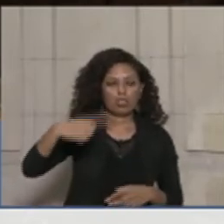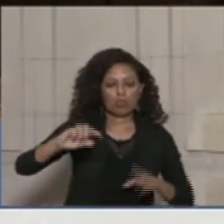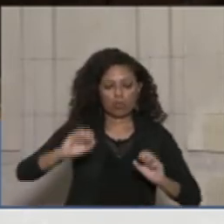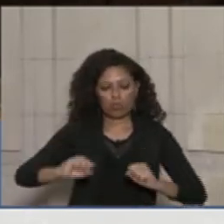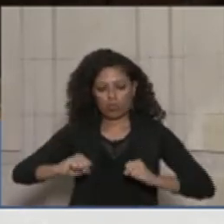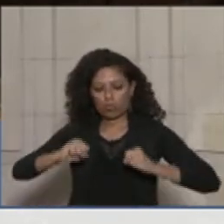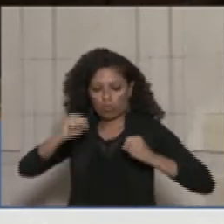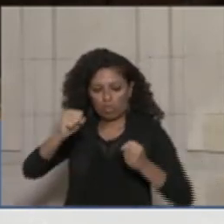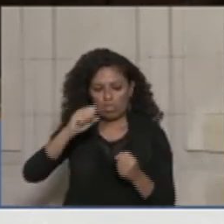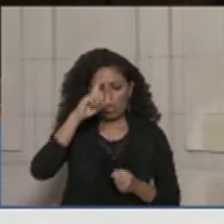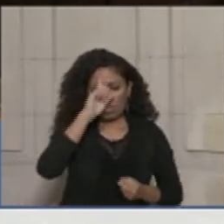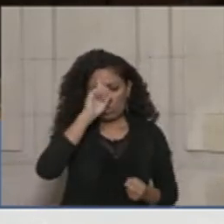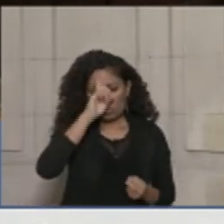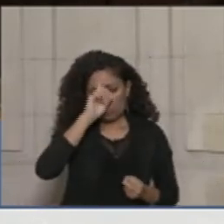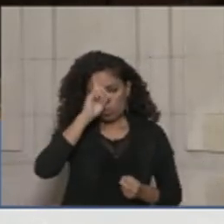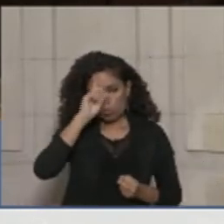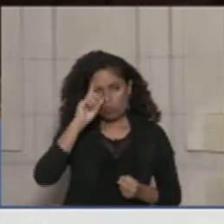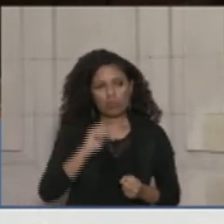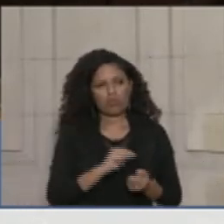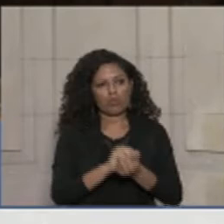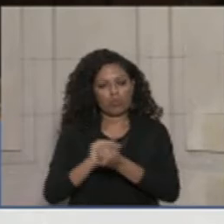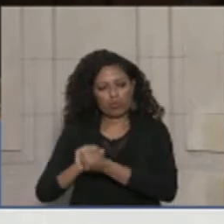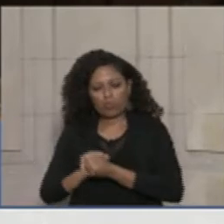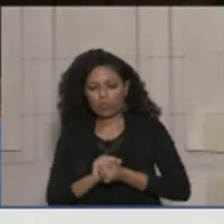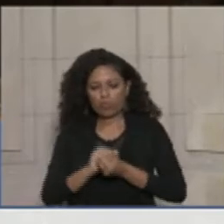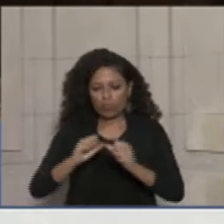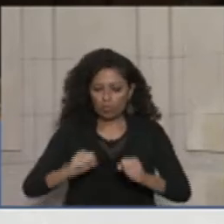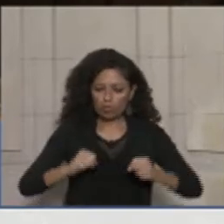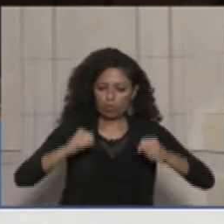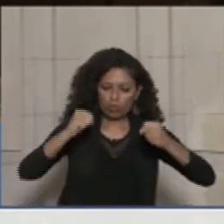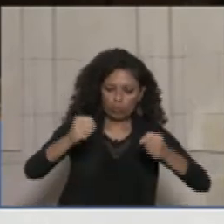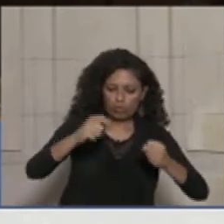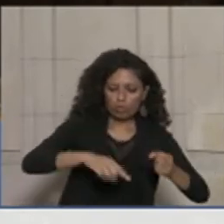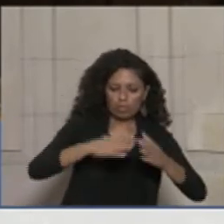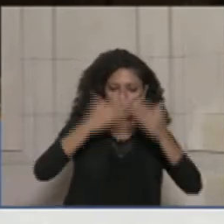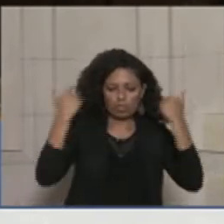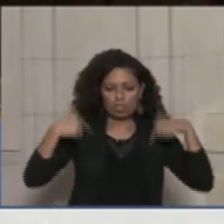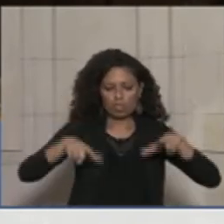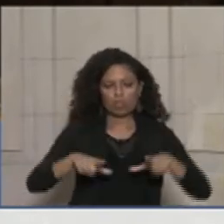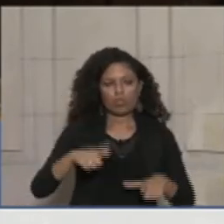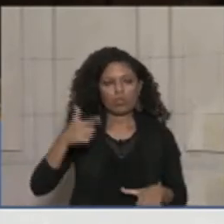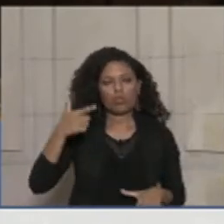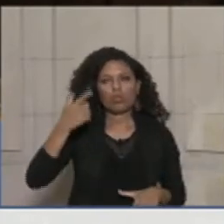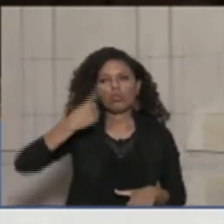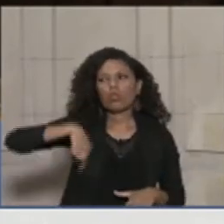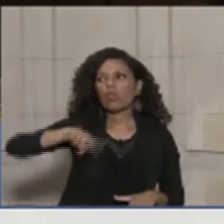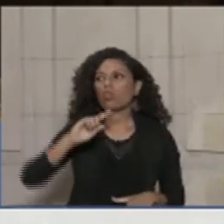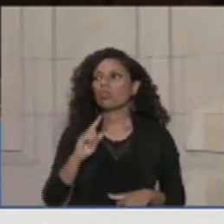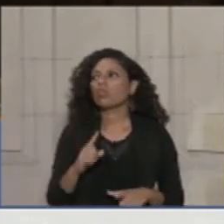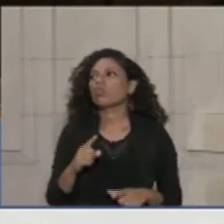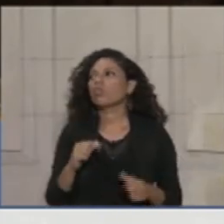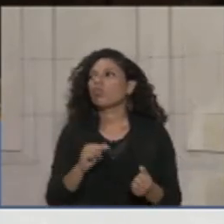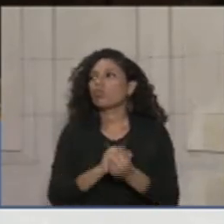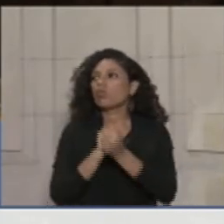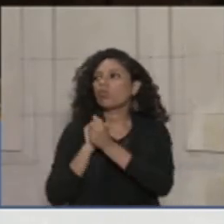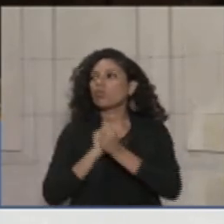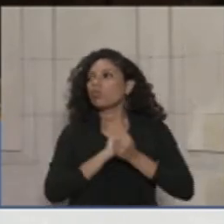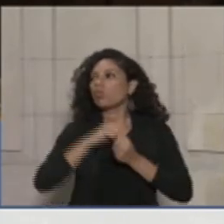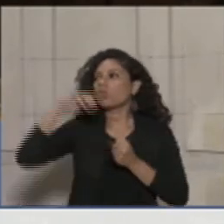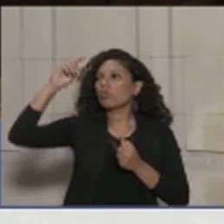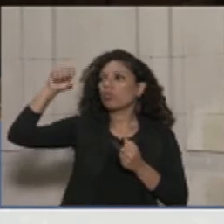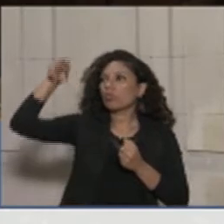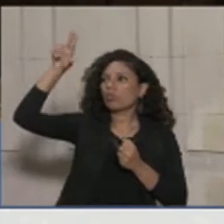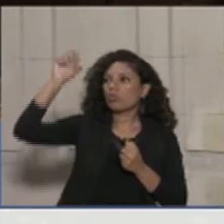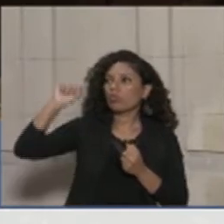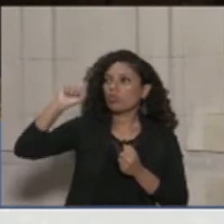dia, através da nossa luta aqui na LERJ, possamos contar com o apoio de Deus e